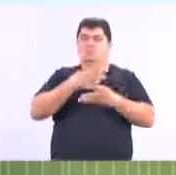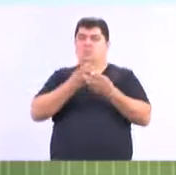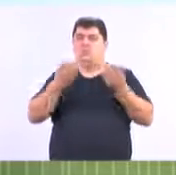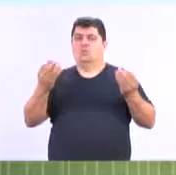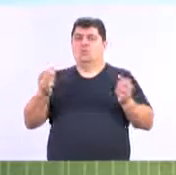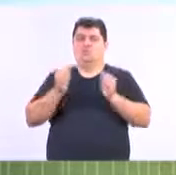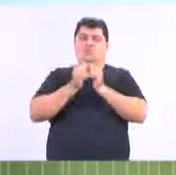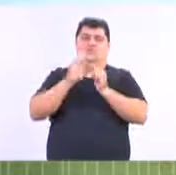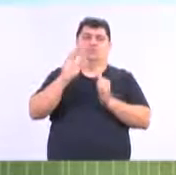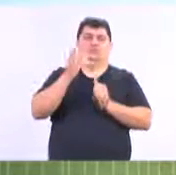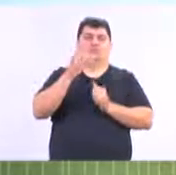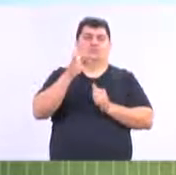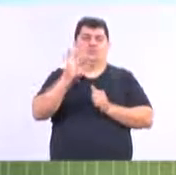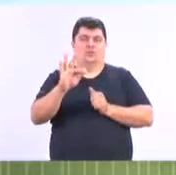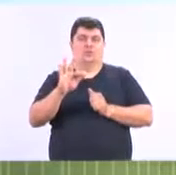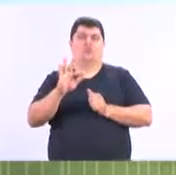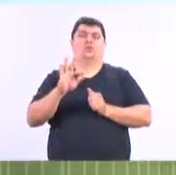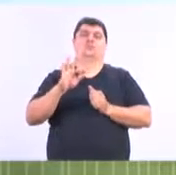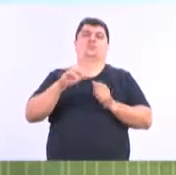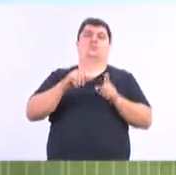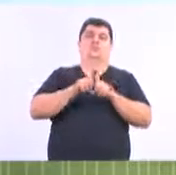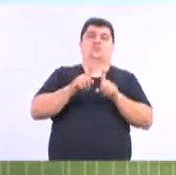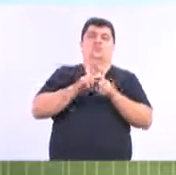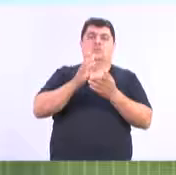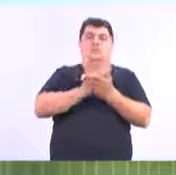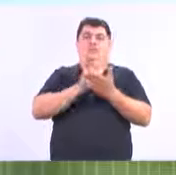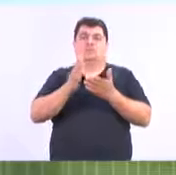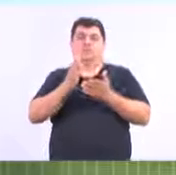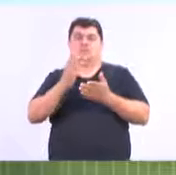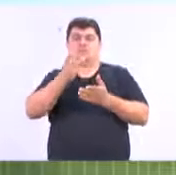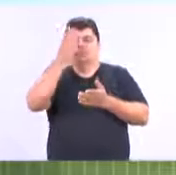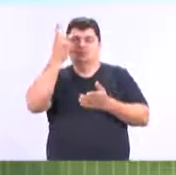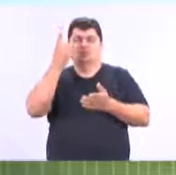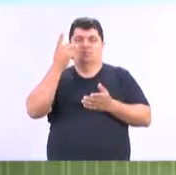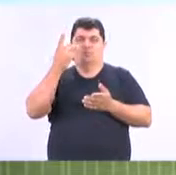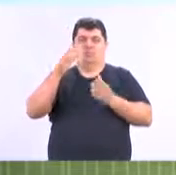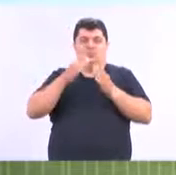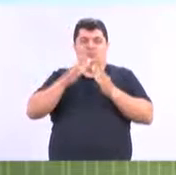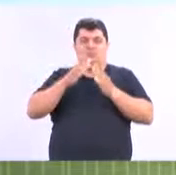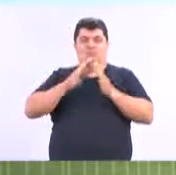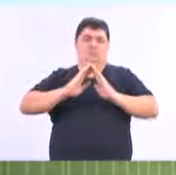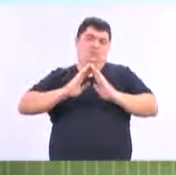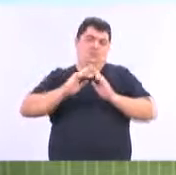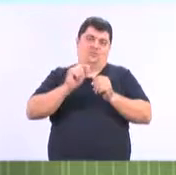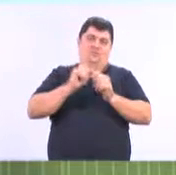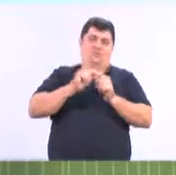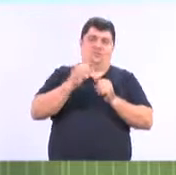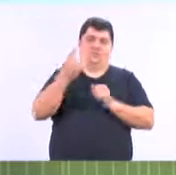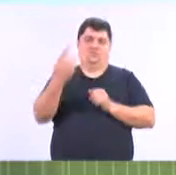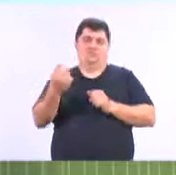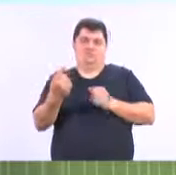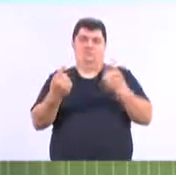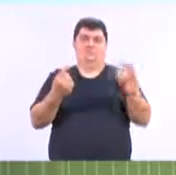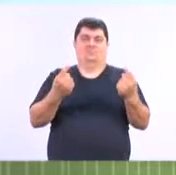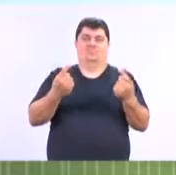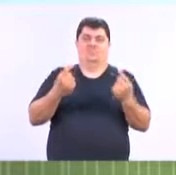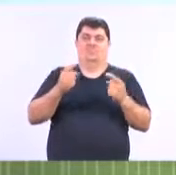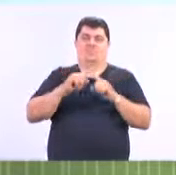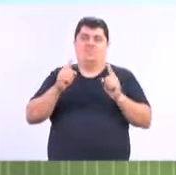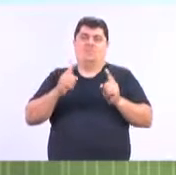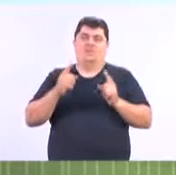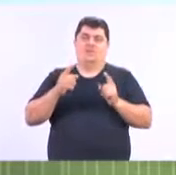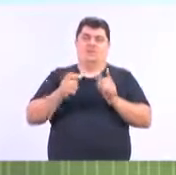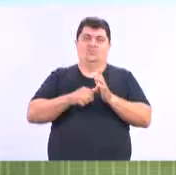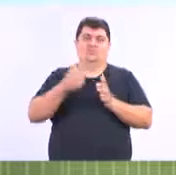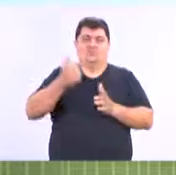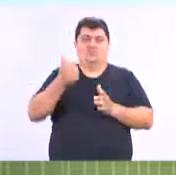junto ao chat. Algumas pessoas estão pedindo para fazer individual, é claro, a gente não pode ceifar isso, mas principalmente nessa primeira